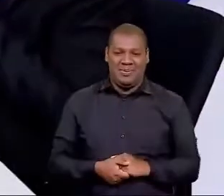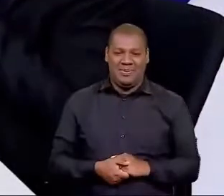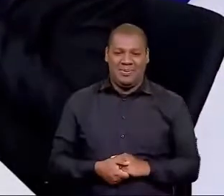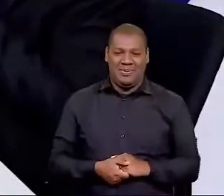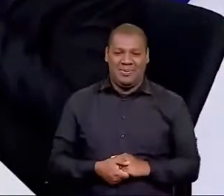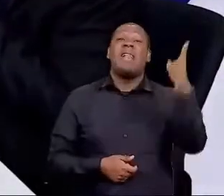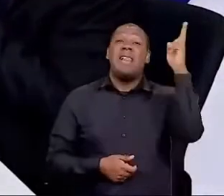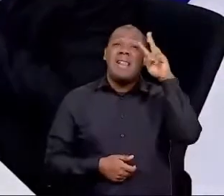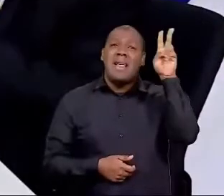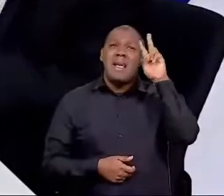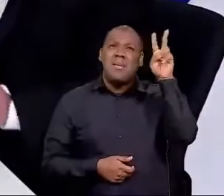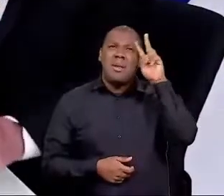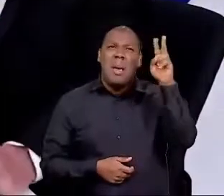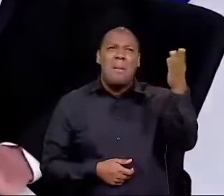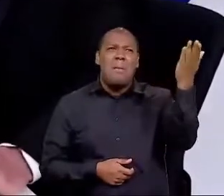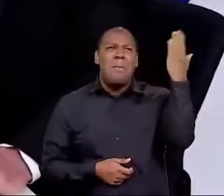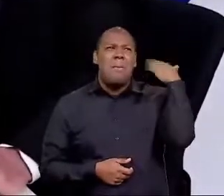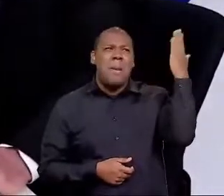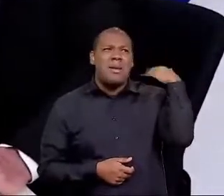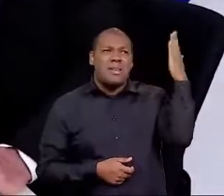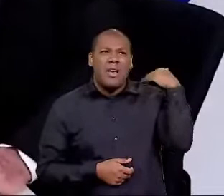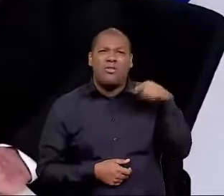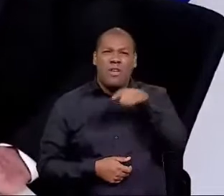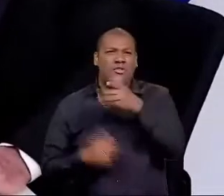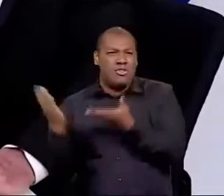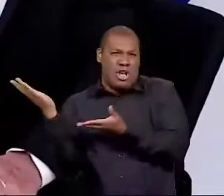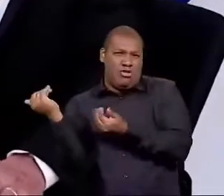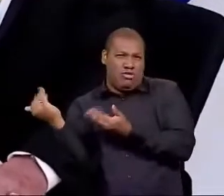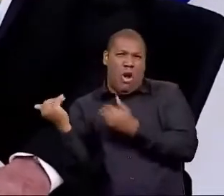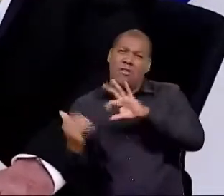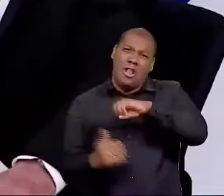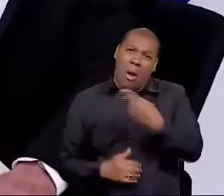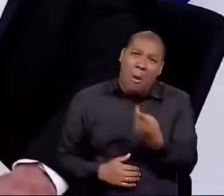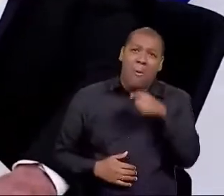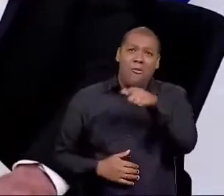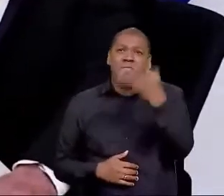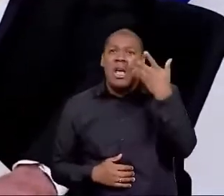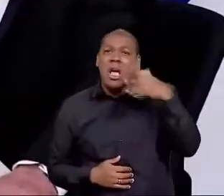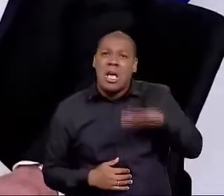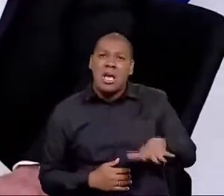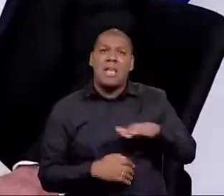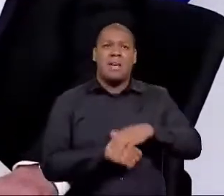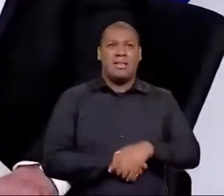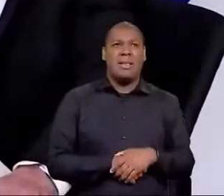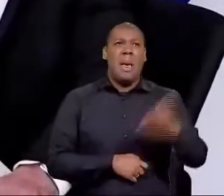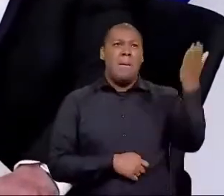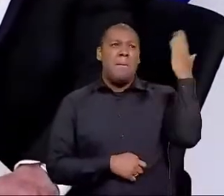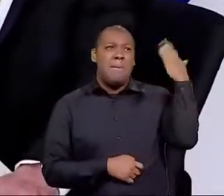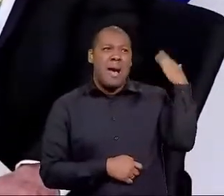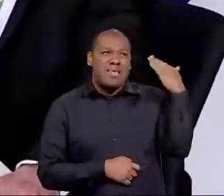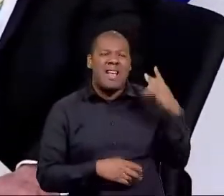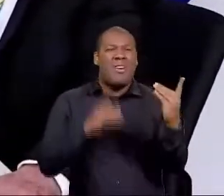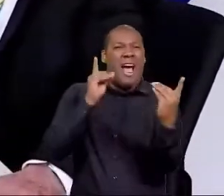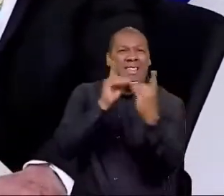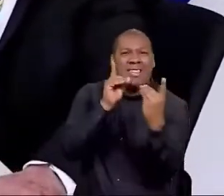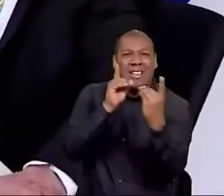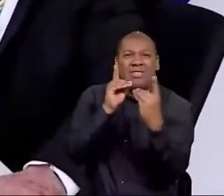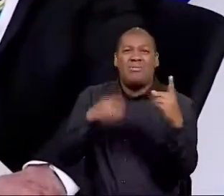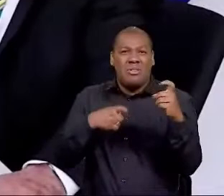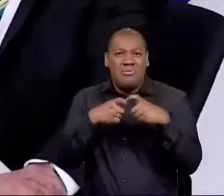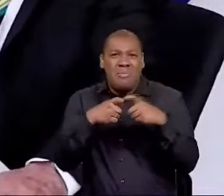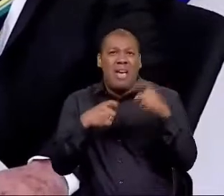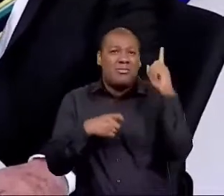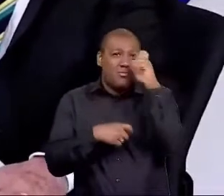quando o senhor era menino, o que era ir um médico? A dificuldade que eram muito menos hospitais, muito mais dificuldade para o